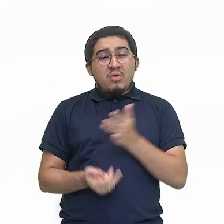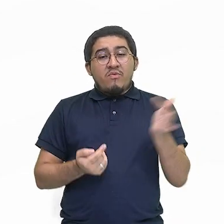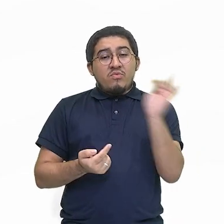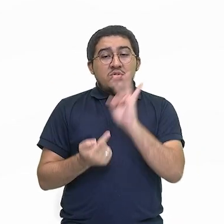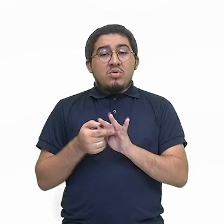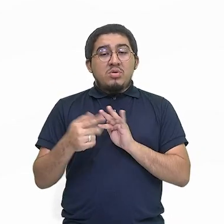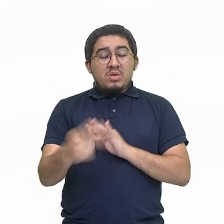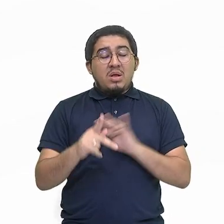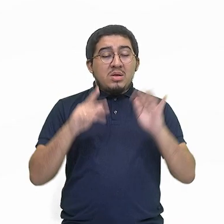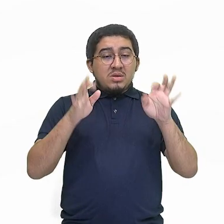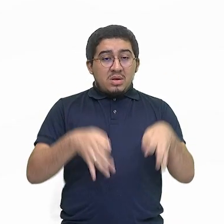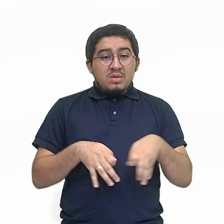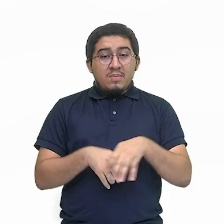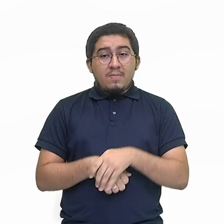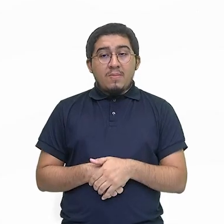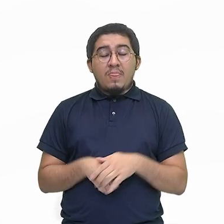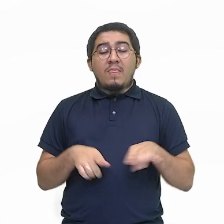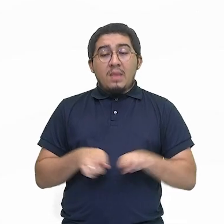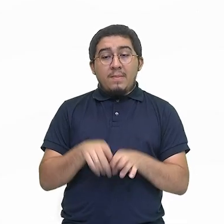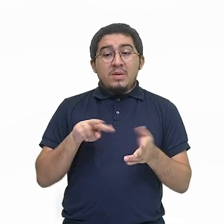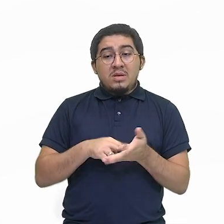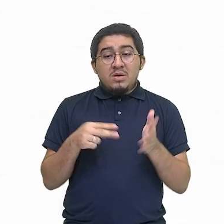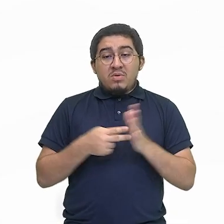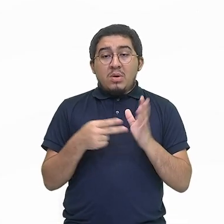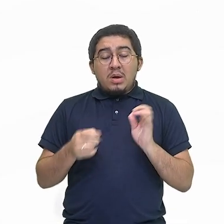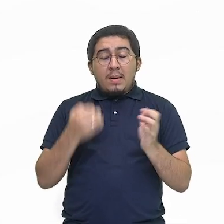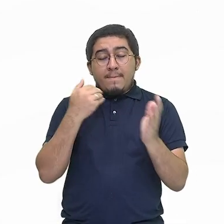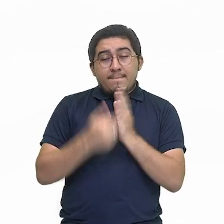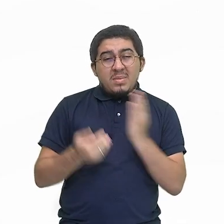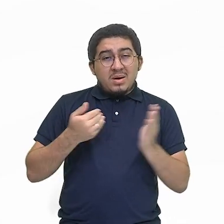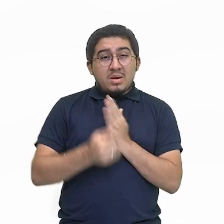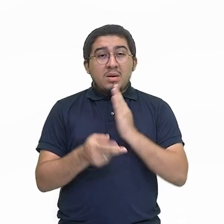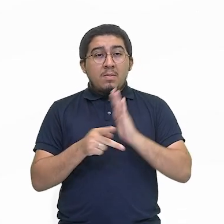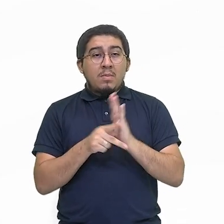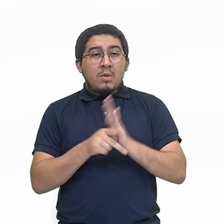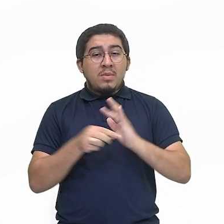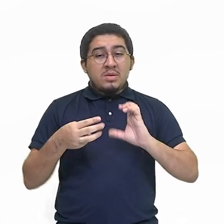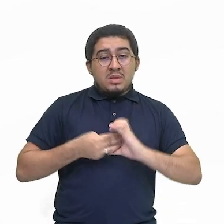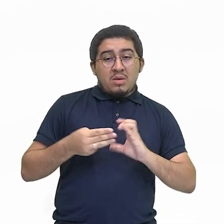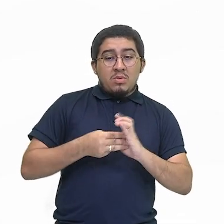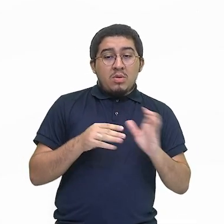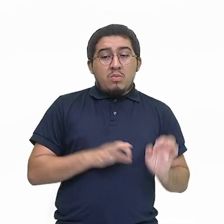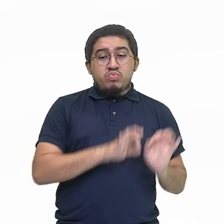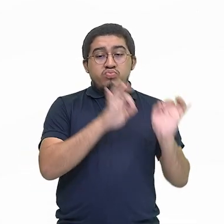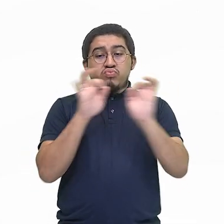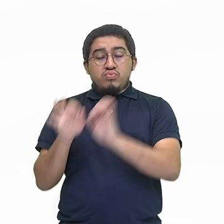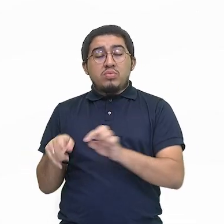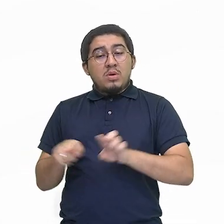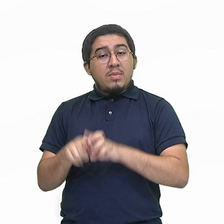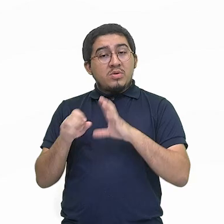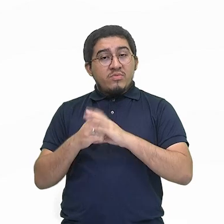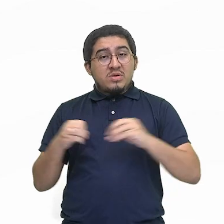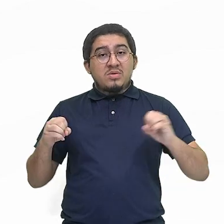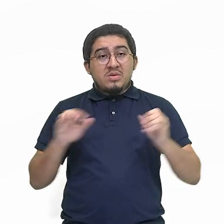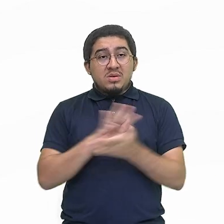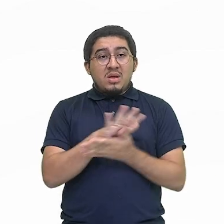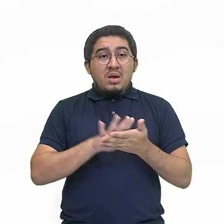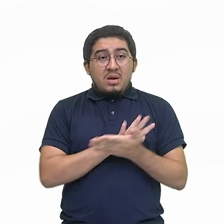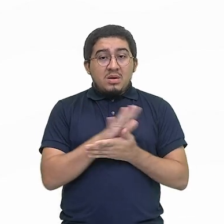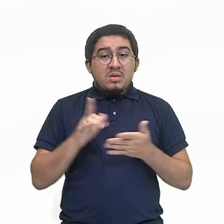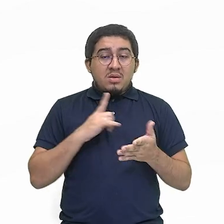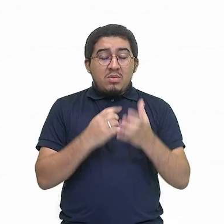função corretamente, resultando na perda do controle do ciclo celular e da diferenciação, levando à